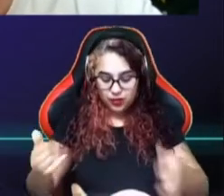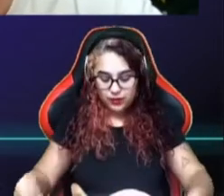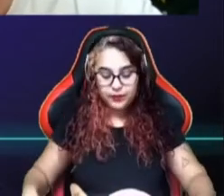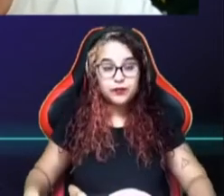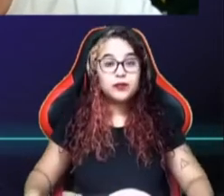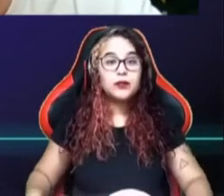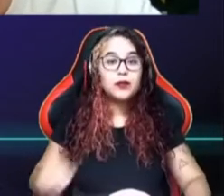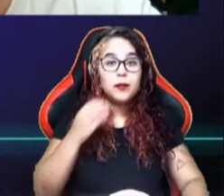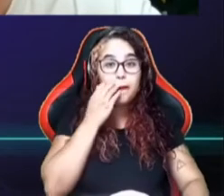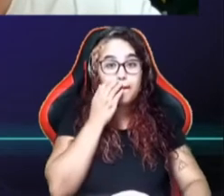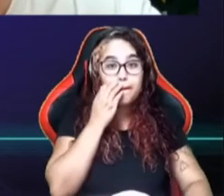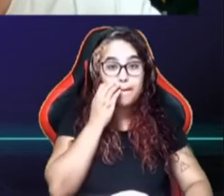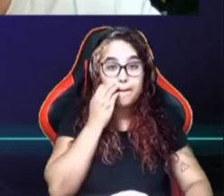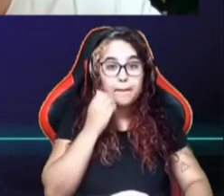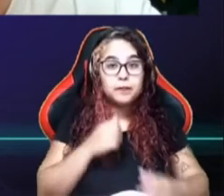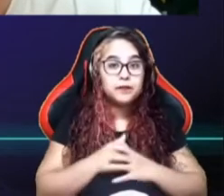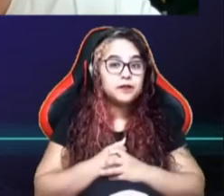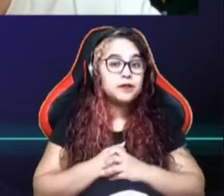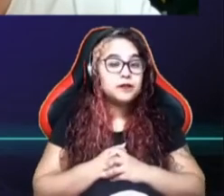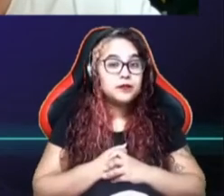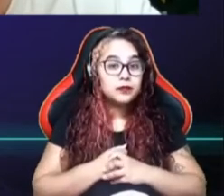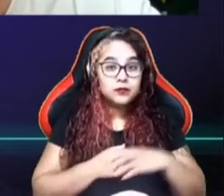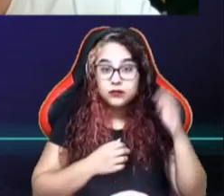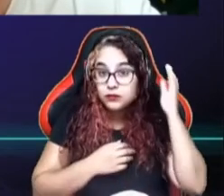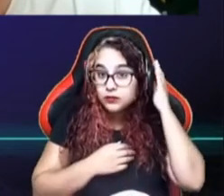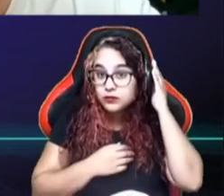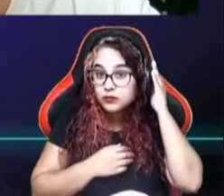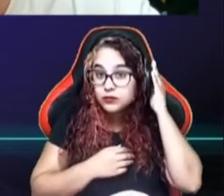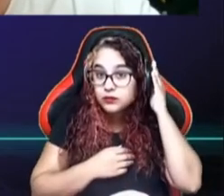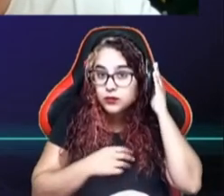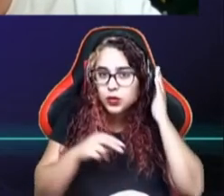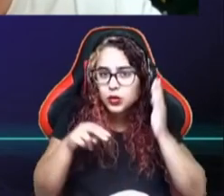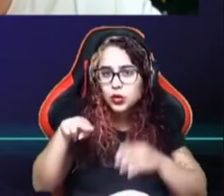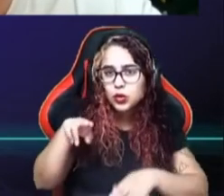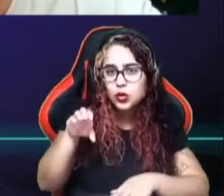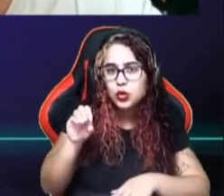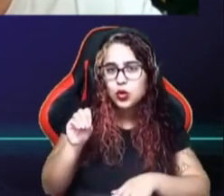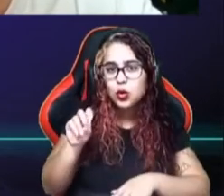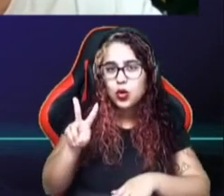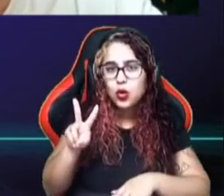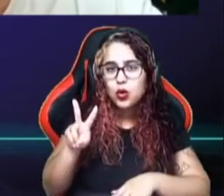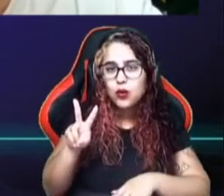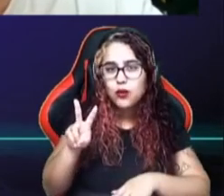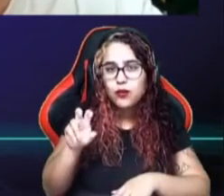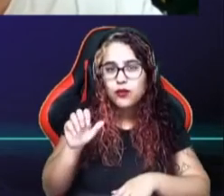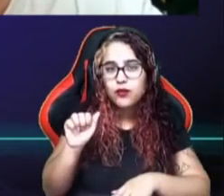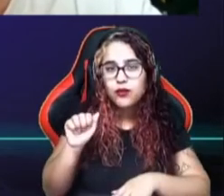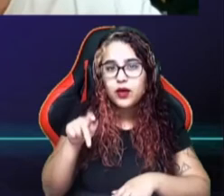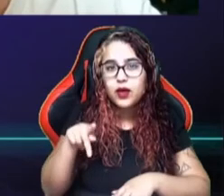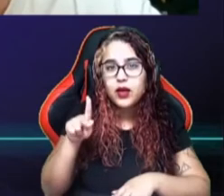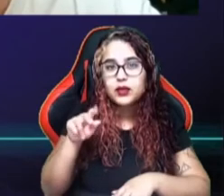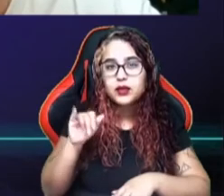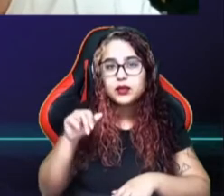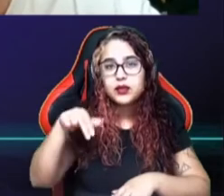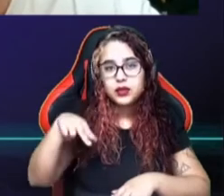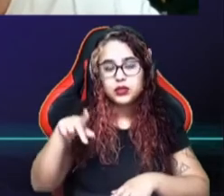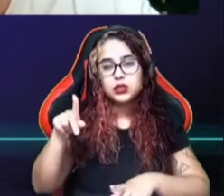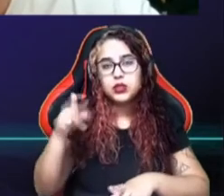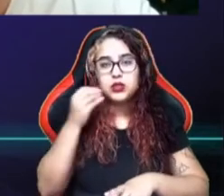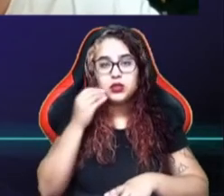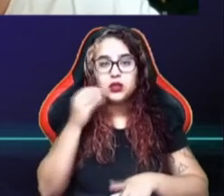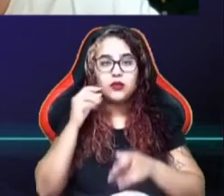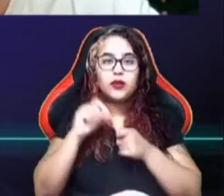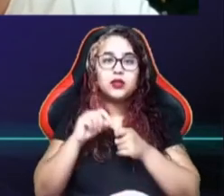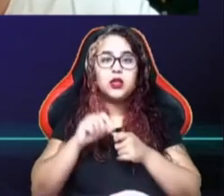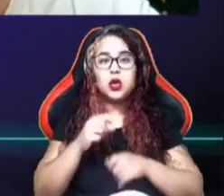Nova Vaquinha, a gente está fazendo mais ou menos um show mês e agora a gente deve até fazer mais e tudo. E o que